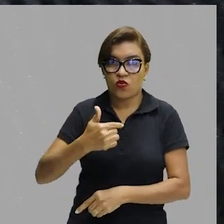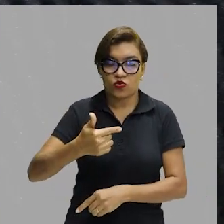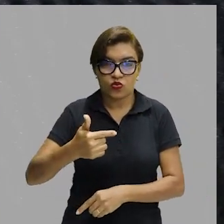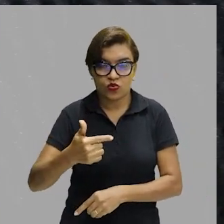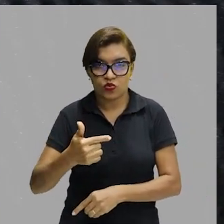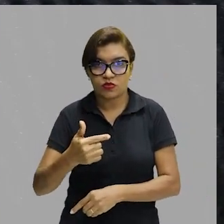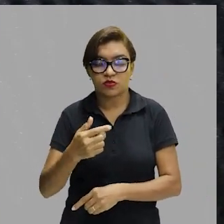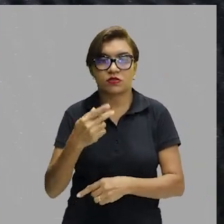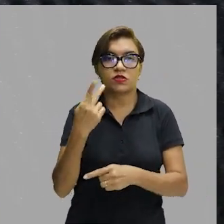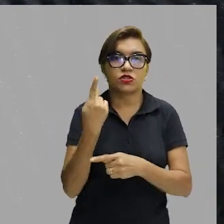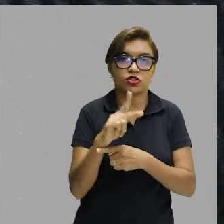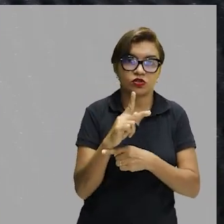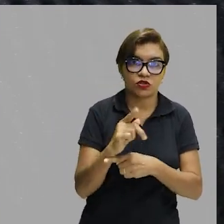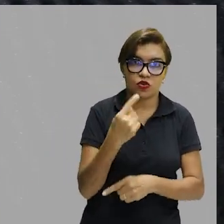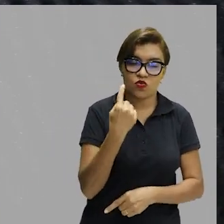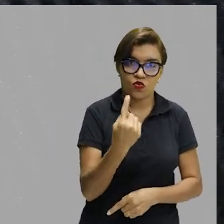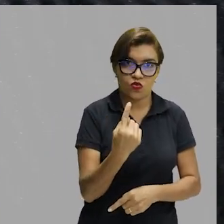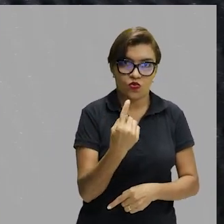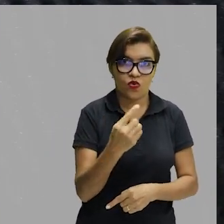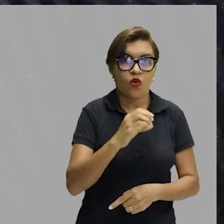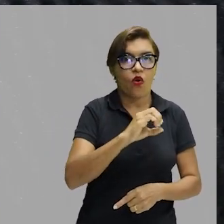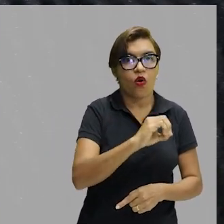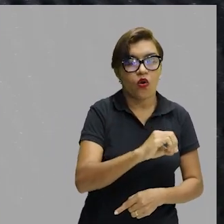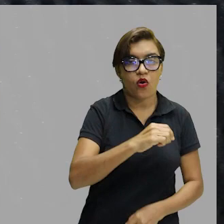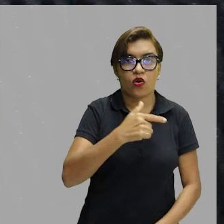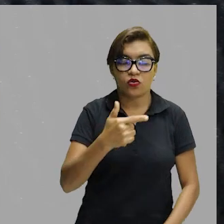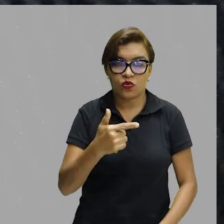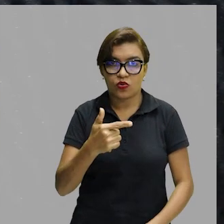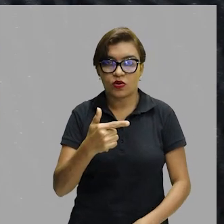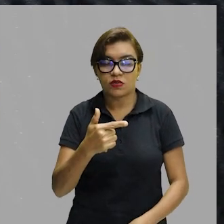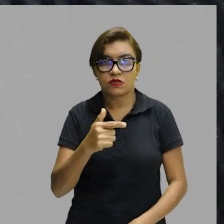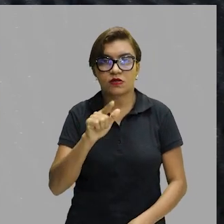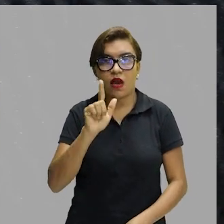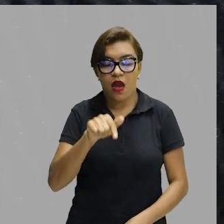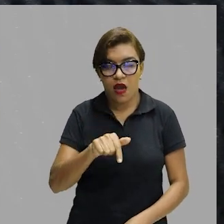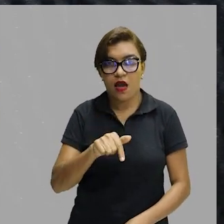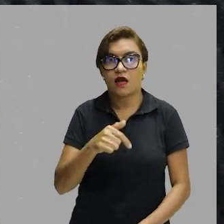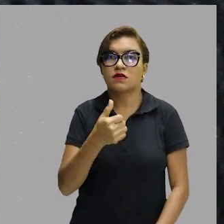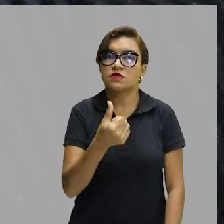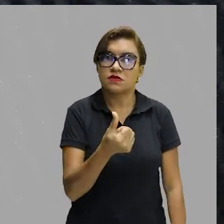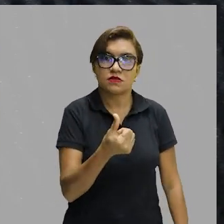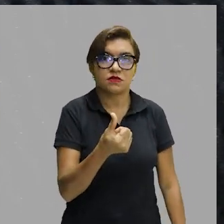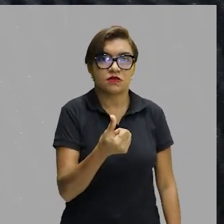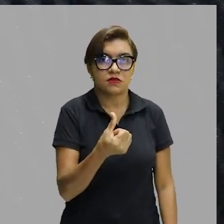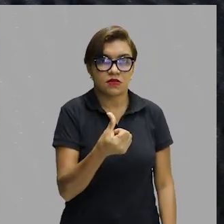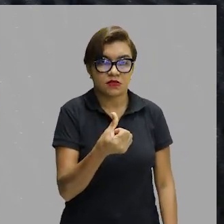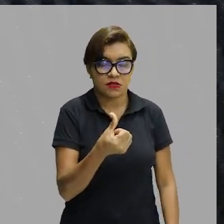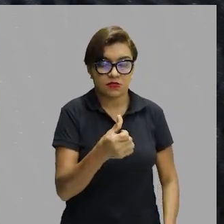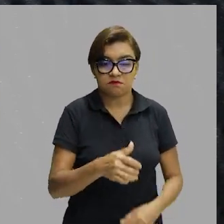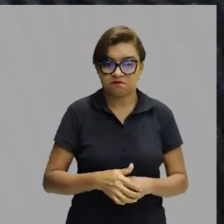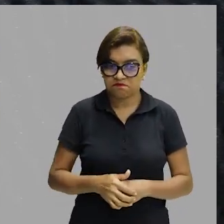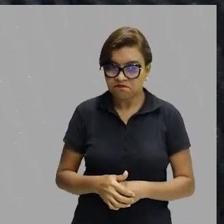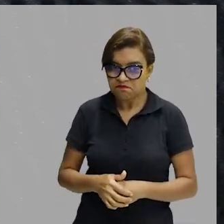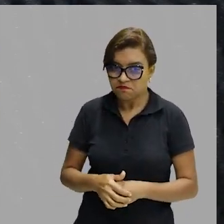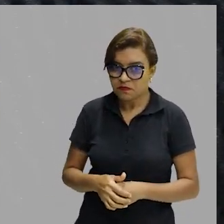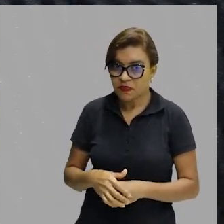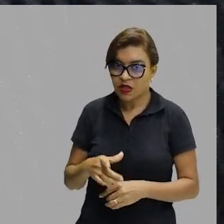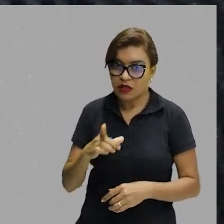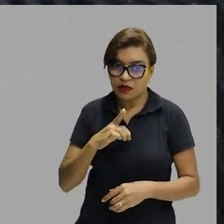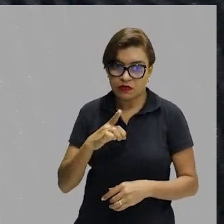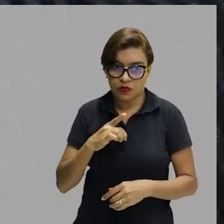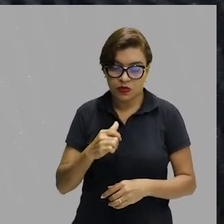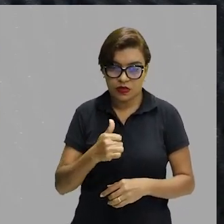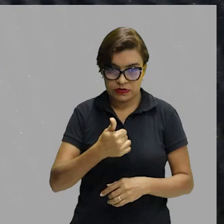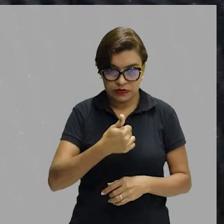e o oxigênio vale 16. A gente iria multiplicar pelas quantidades desses átomos, turma. Ó, seria 6